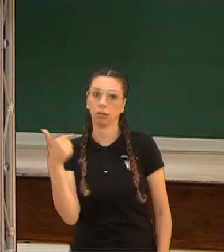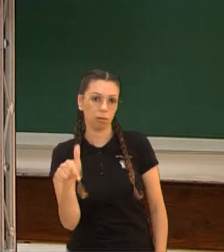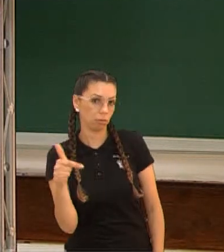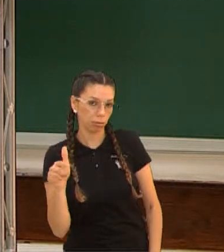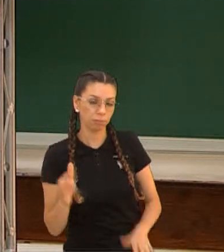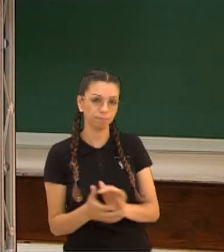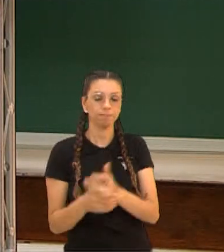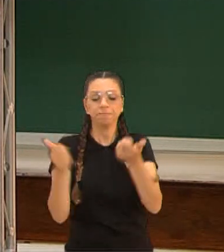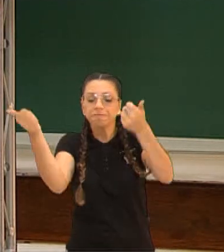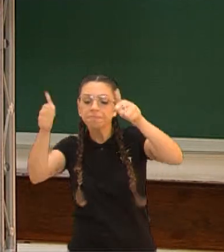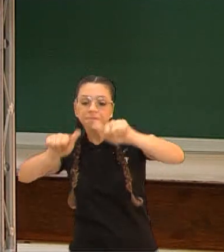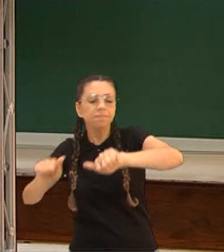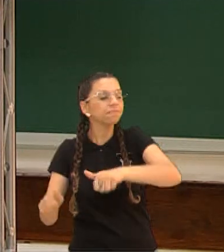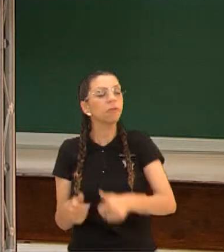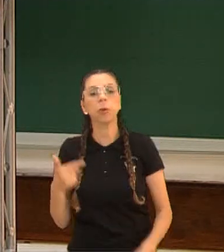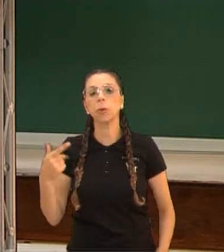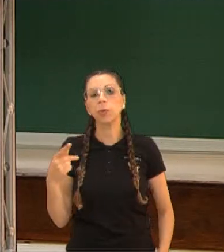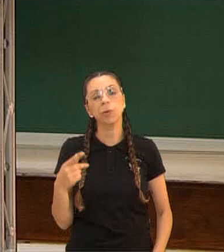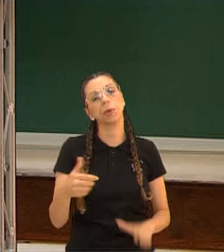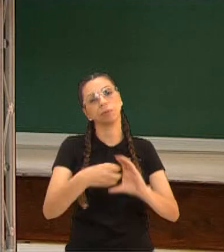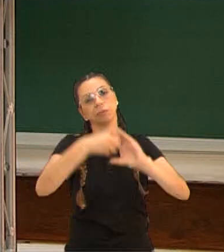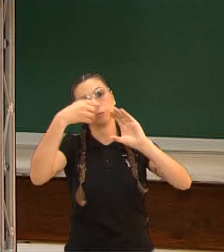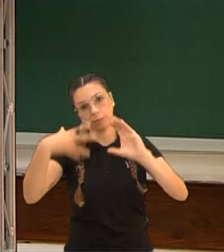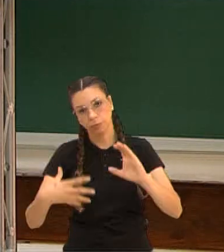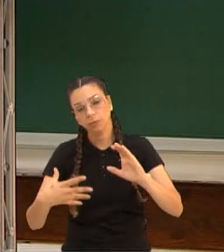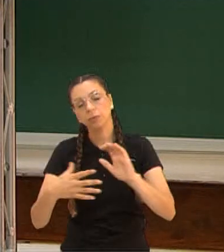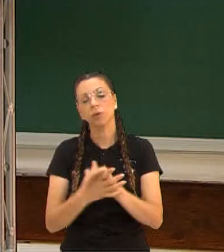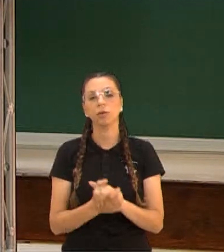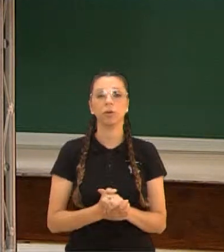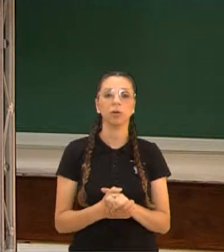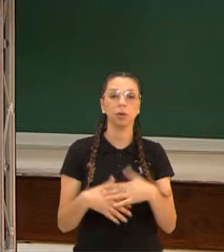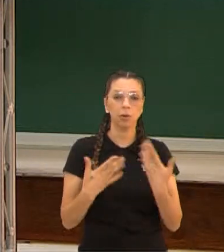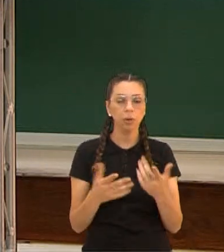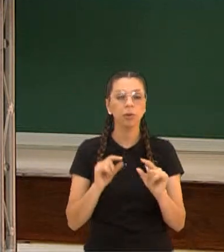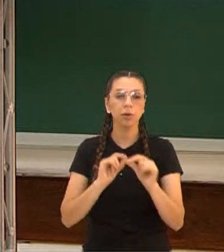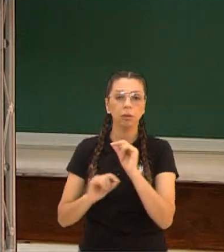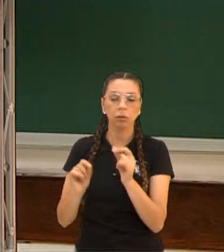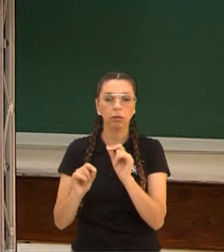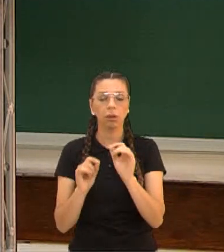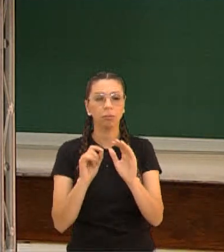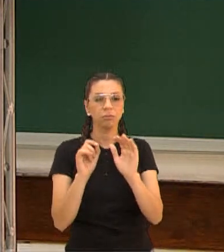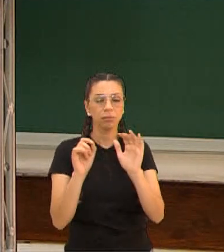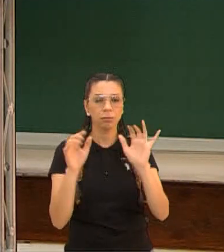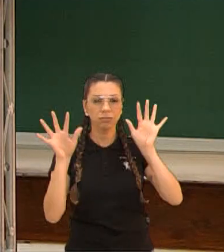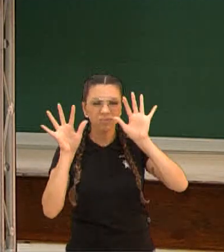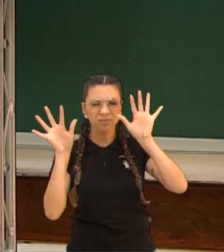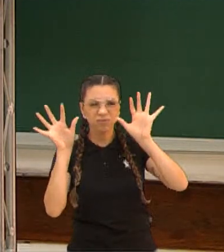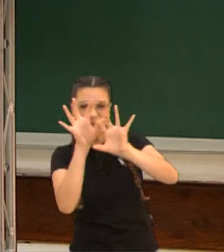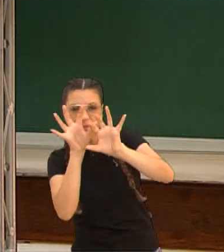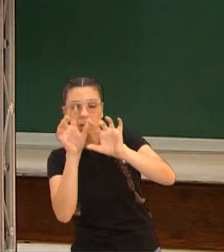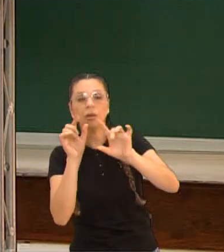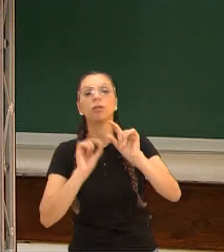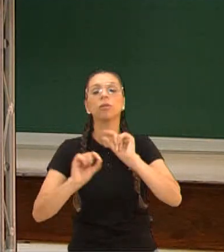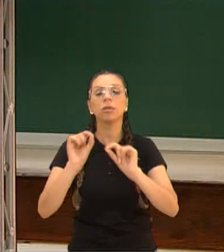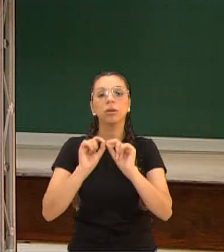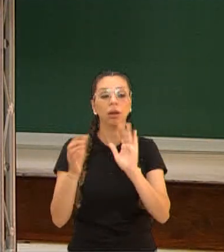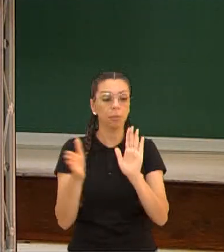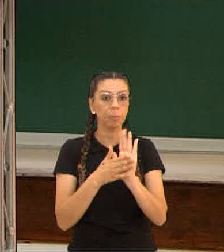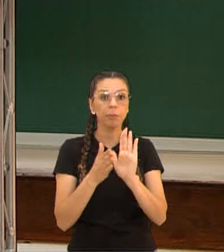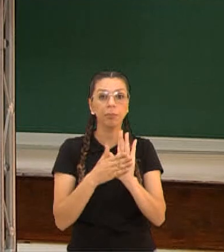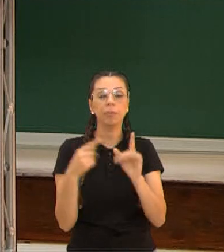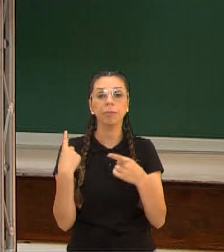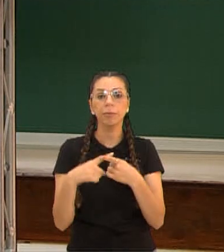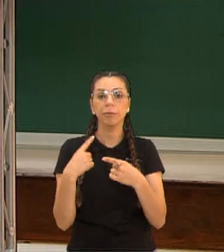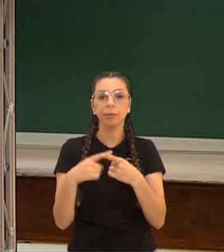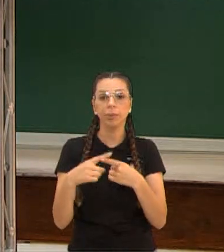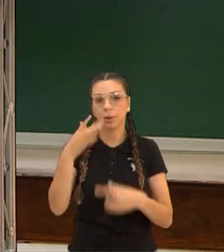contorno dificilmente vai ter essa característica impressionista, né? A ideia do fora de foco, que a gente começou a aula hoje, é proposital. Por quê? Porque